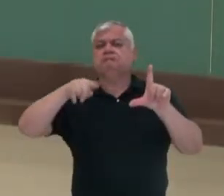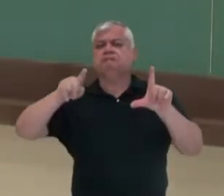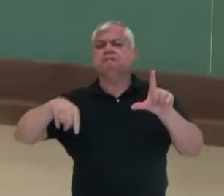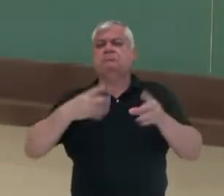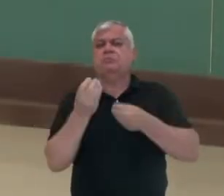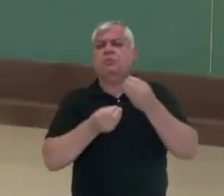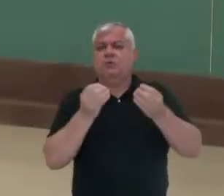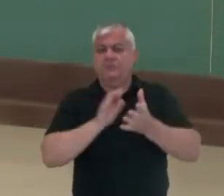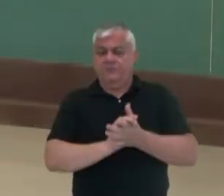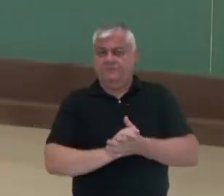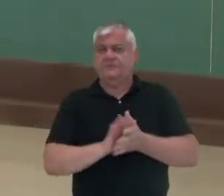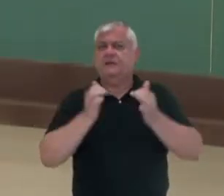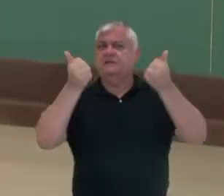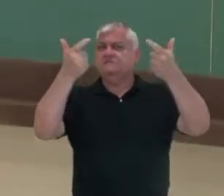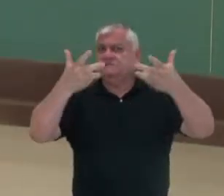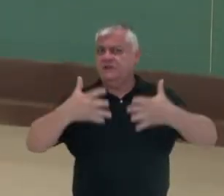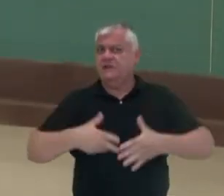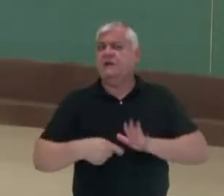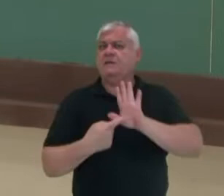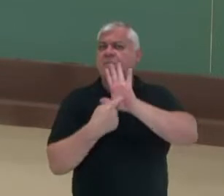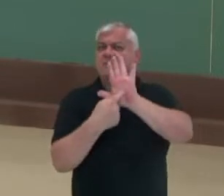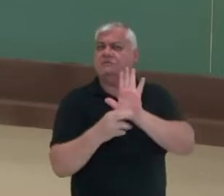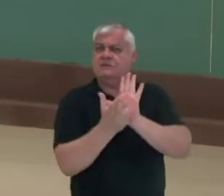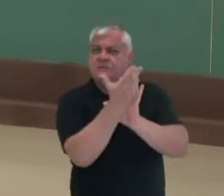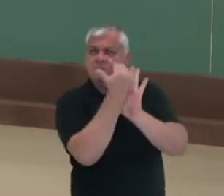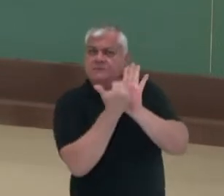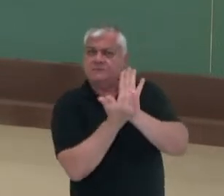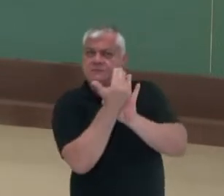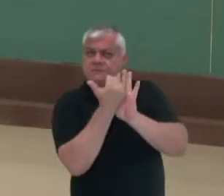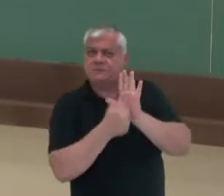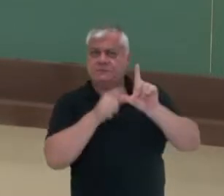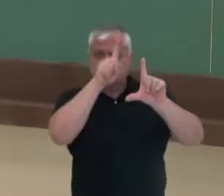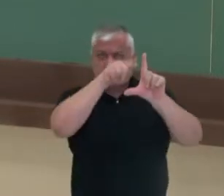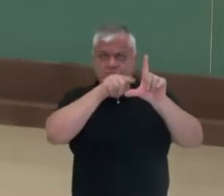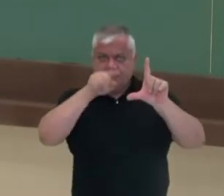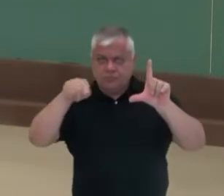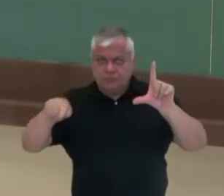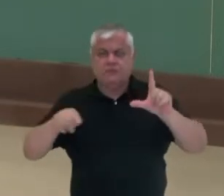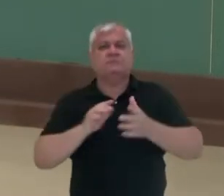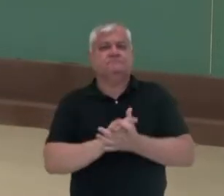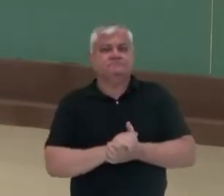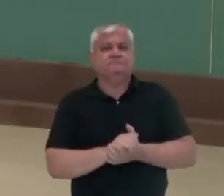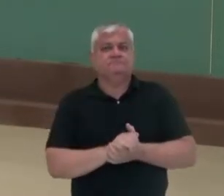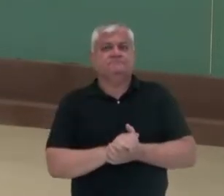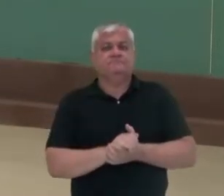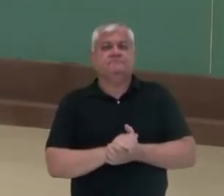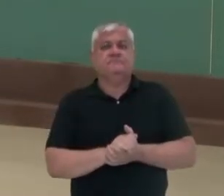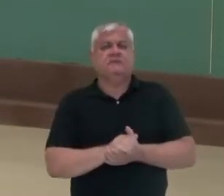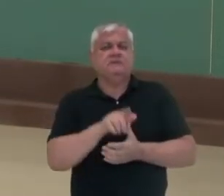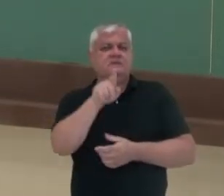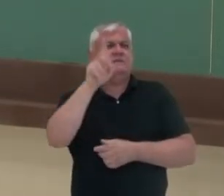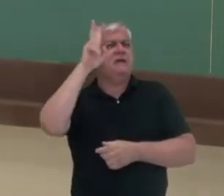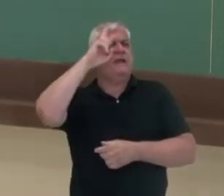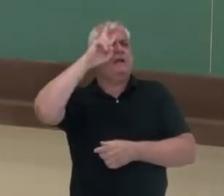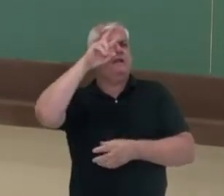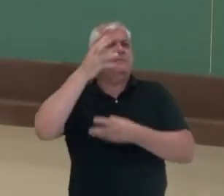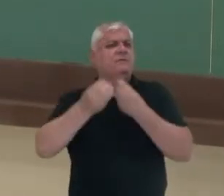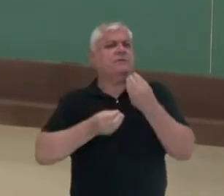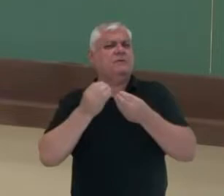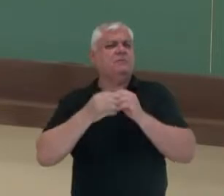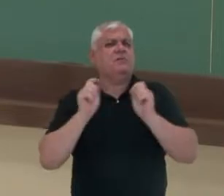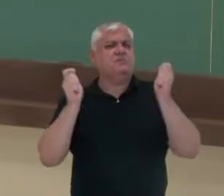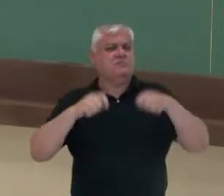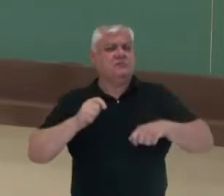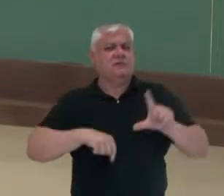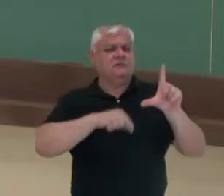proporção. Falar e representar graficamente, não só falar, nós vamos desenhar. Vamos lá. Você lembra que podemos construir